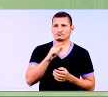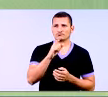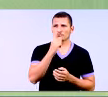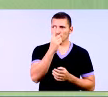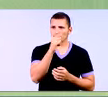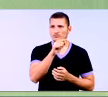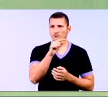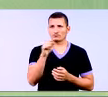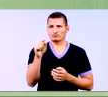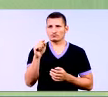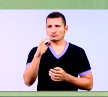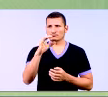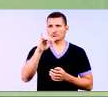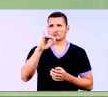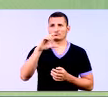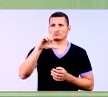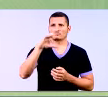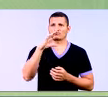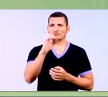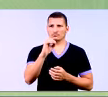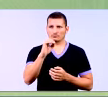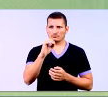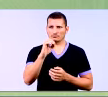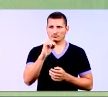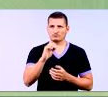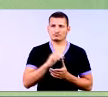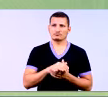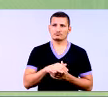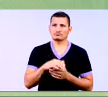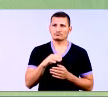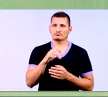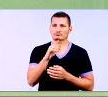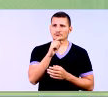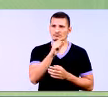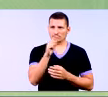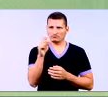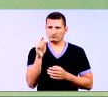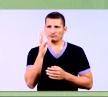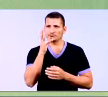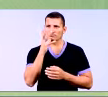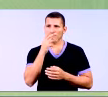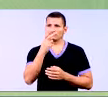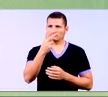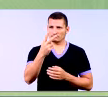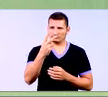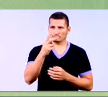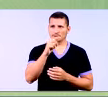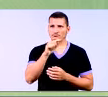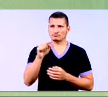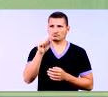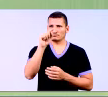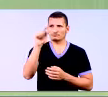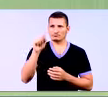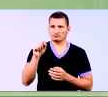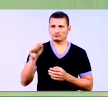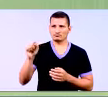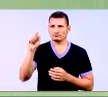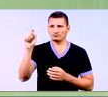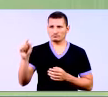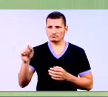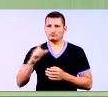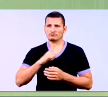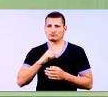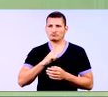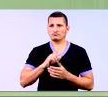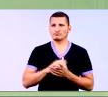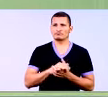fazer. Tem atividades que ela, em vez de gastar um ciclo, ela vai demorar 2 ciclos para fazer. Tem atividades